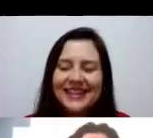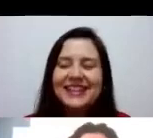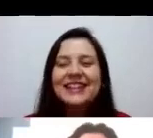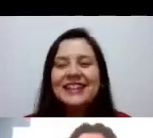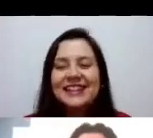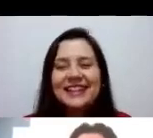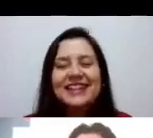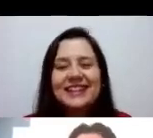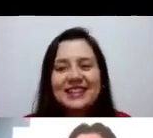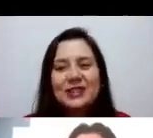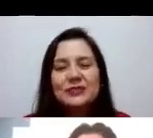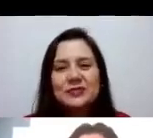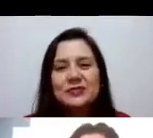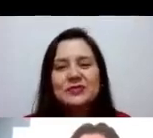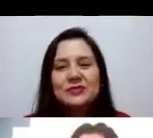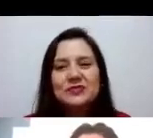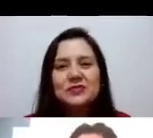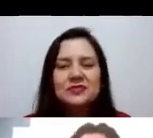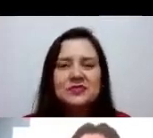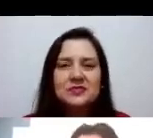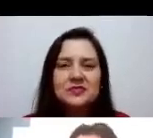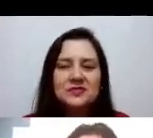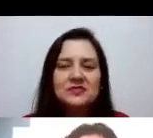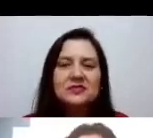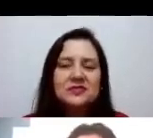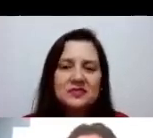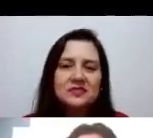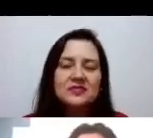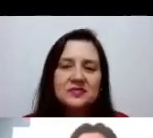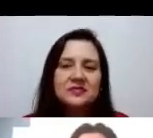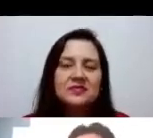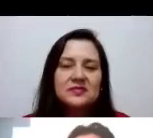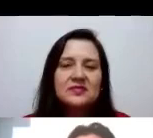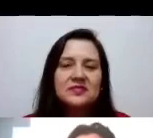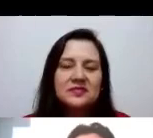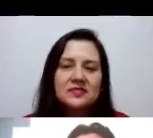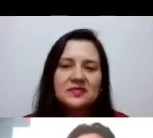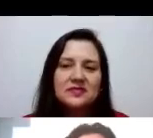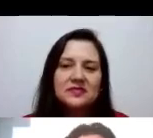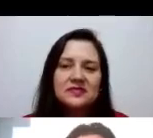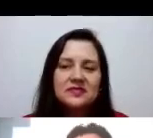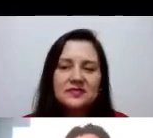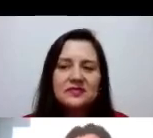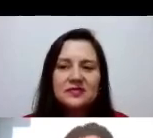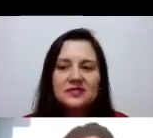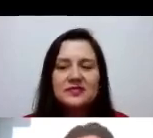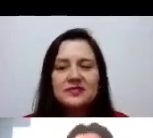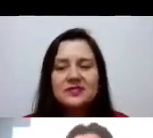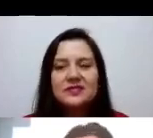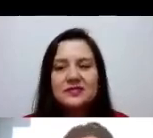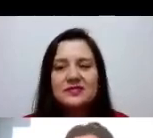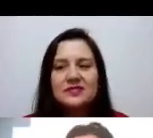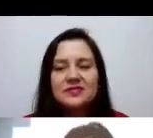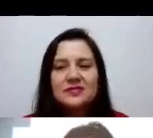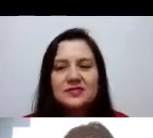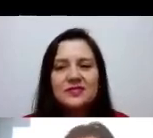história. Não quer dizer que você foi a pior pessoa. Eu acho que não. aquele momento teve um ponto final, você tem que começar